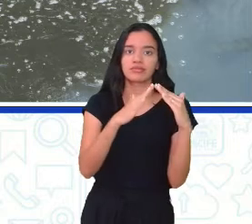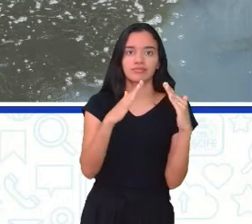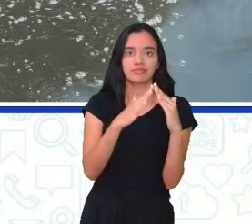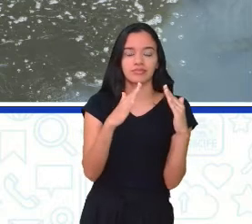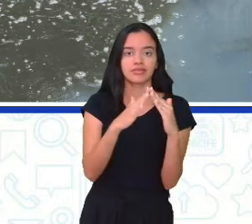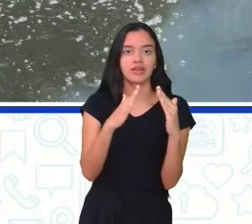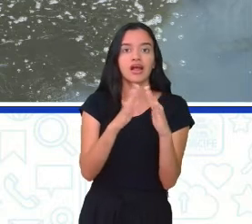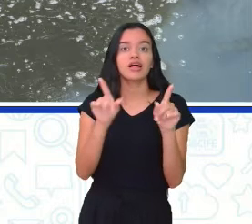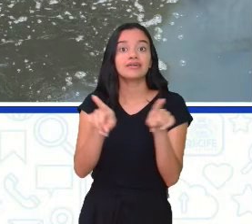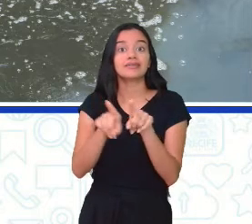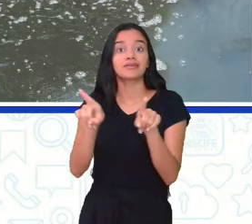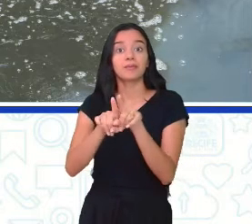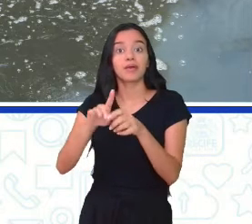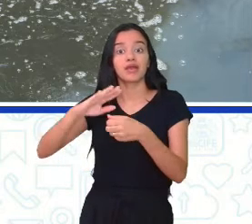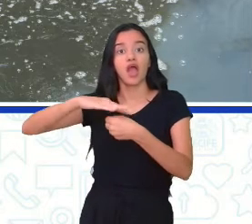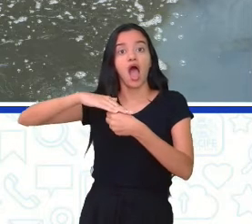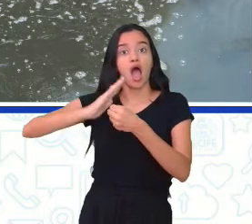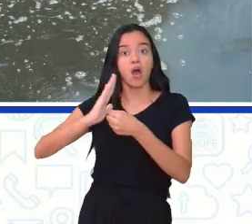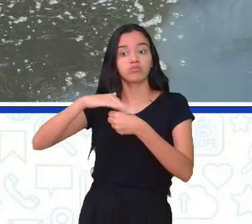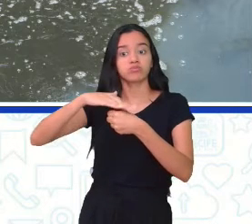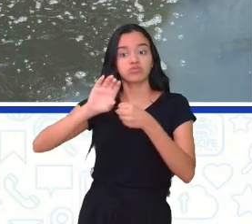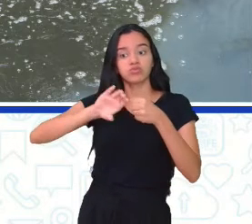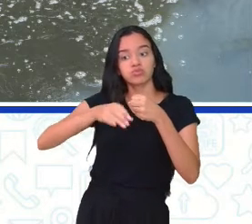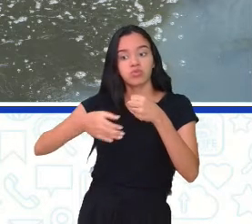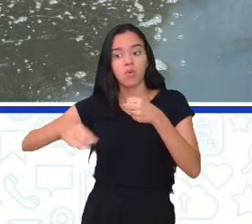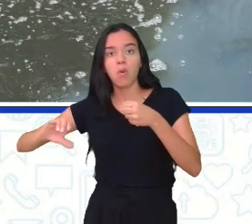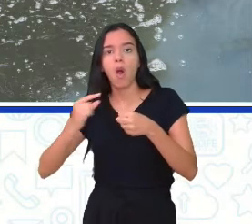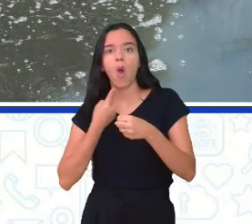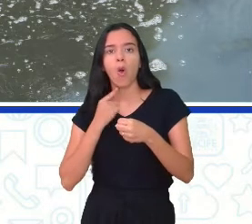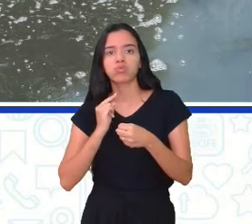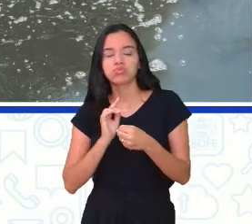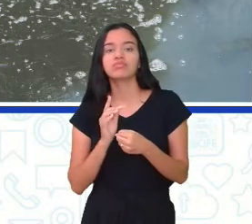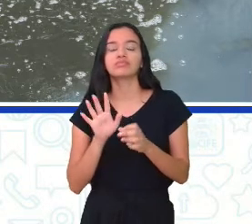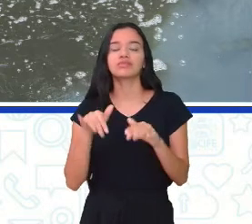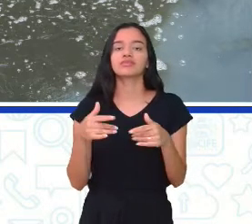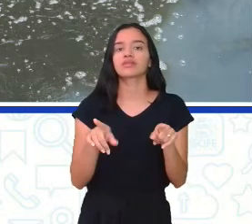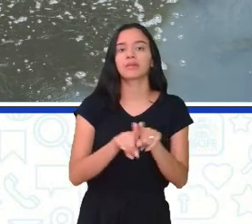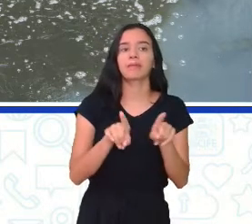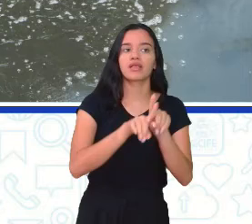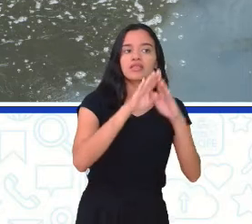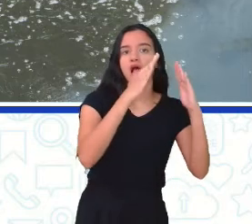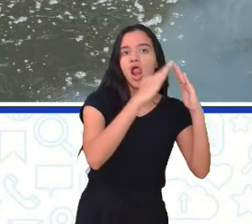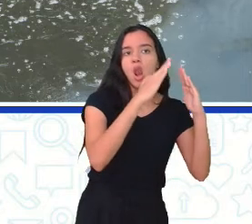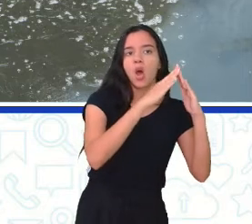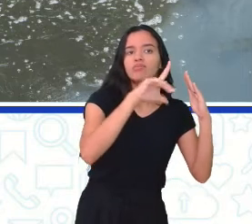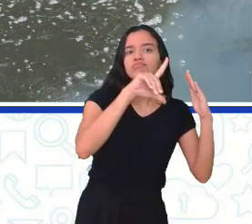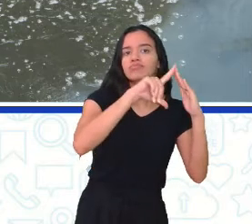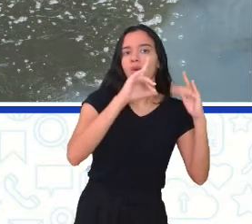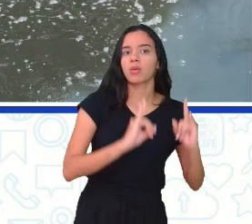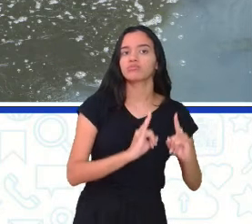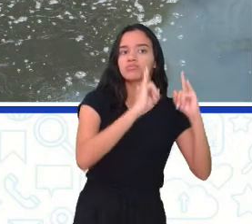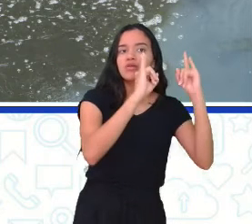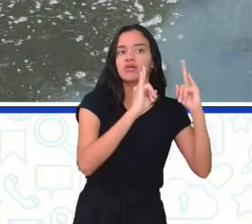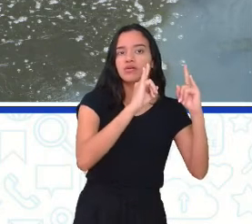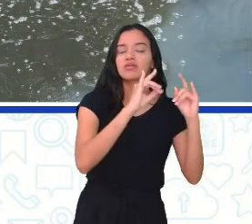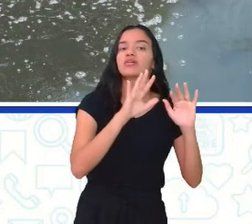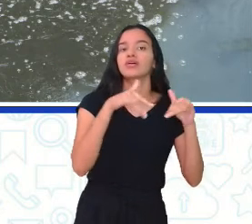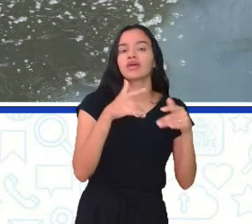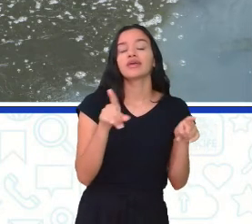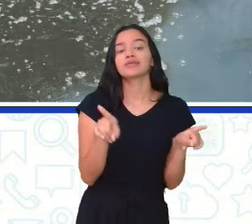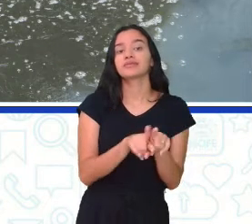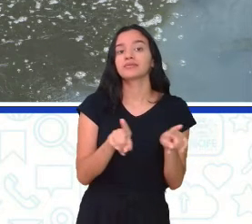esgotamento sanitário, ou seja, a água que vai sair da sua casa, né, das lojas, dos prédios,